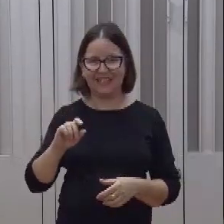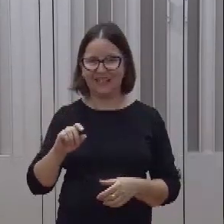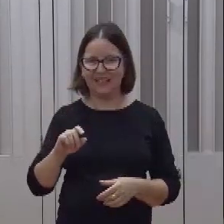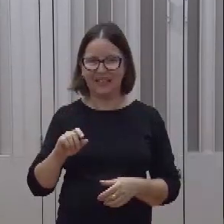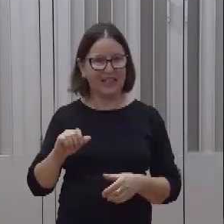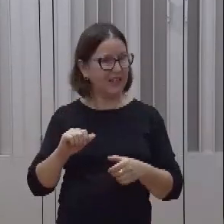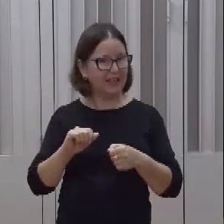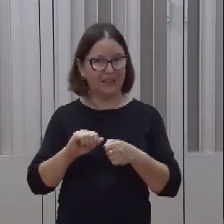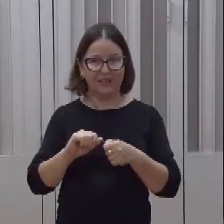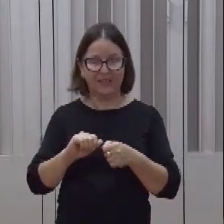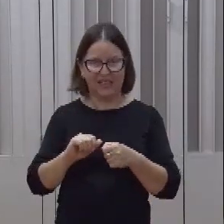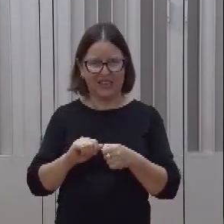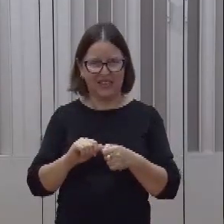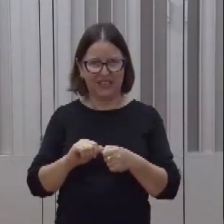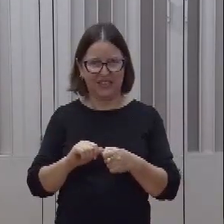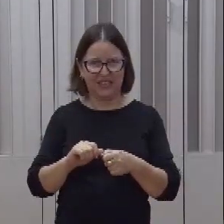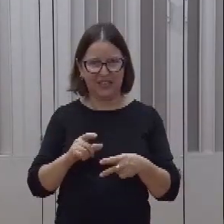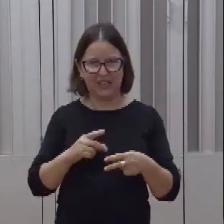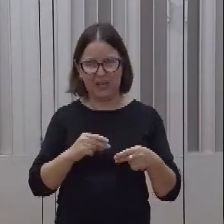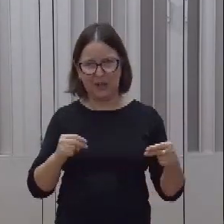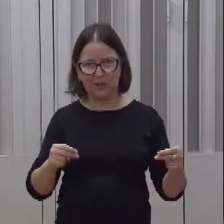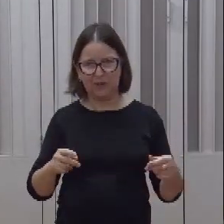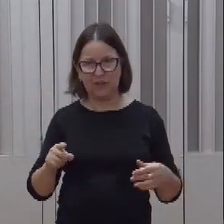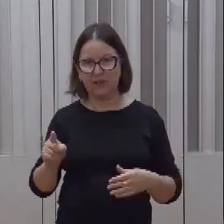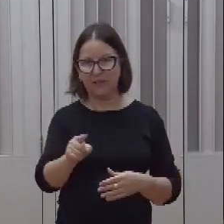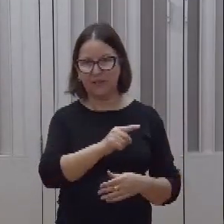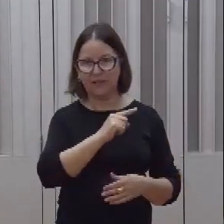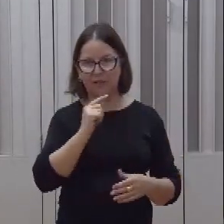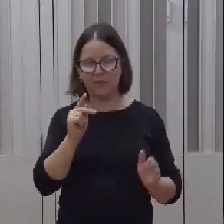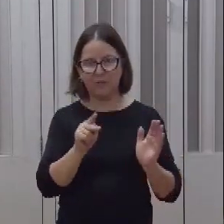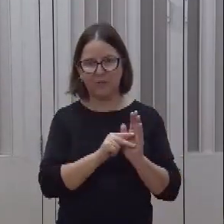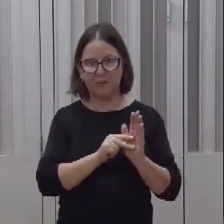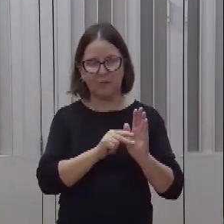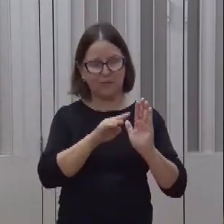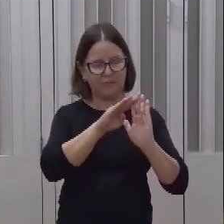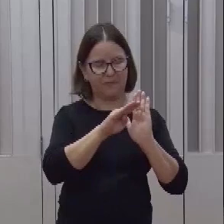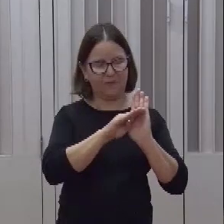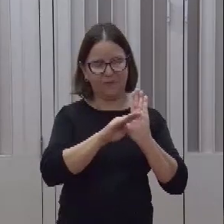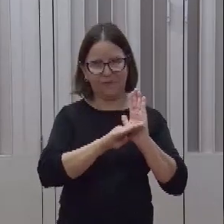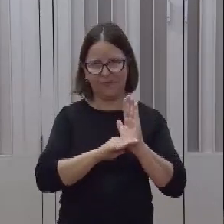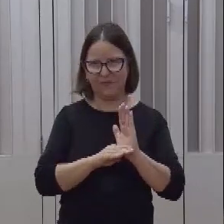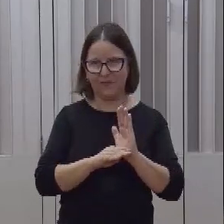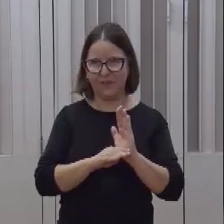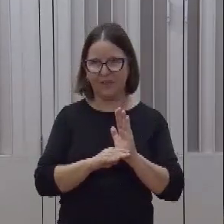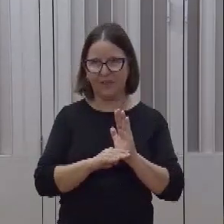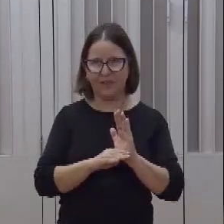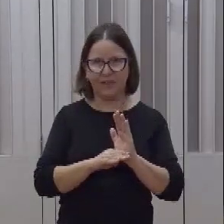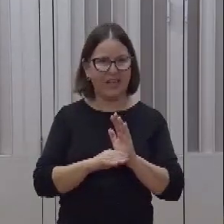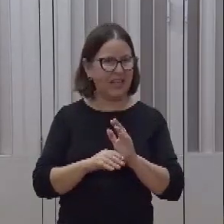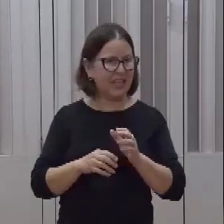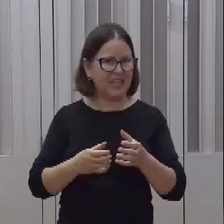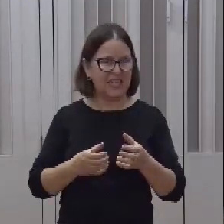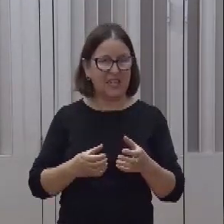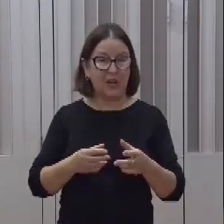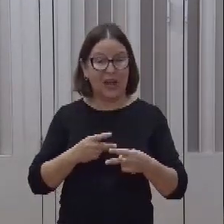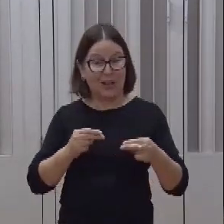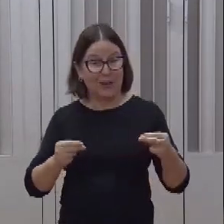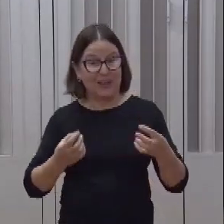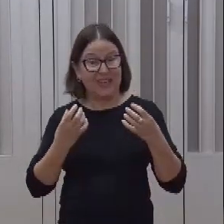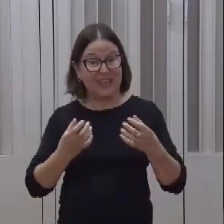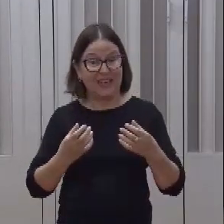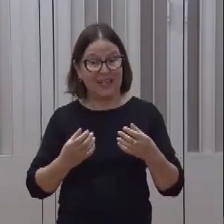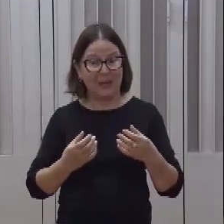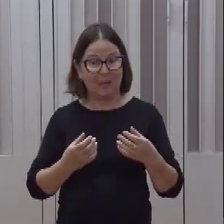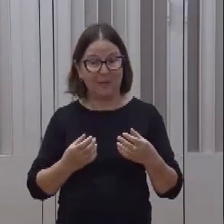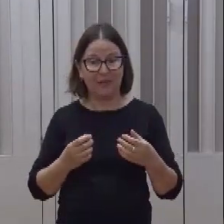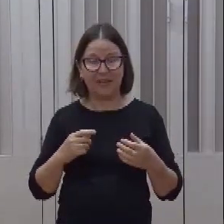é do nosso projeto. Não é aquilo que nós queremos na nossa vontade. É aquilo que